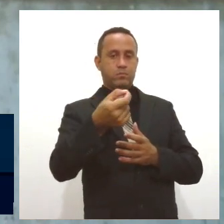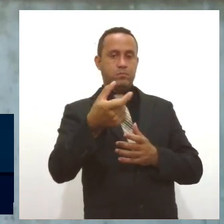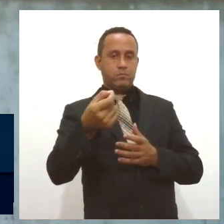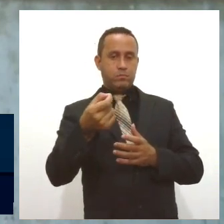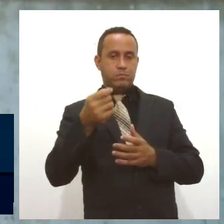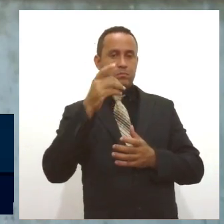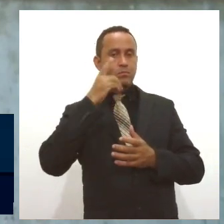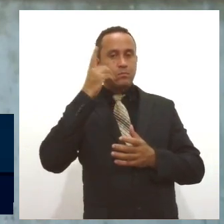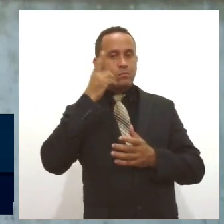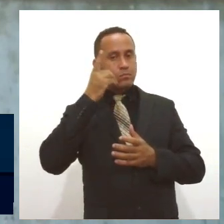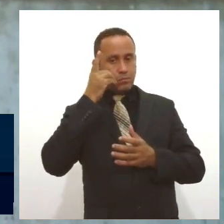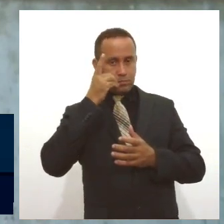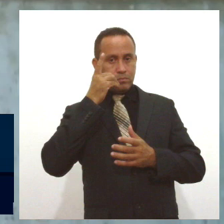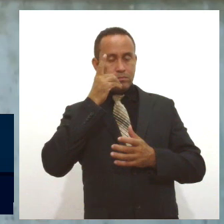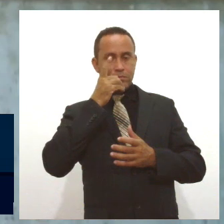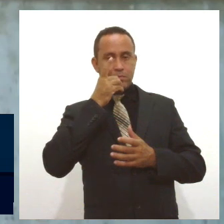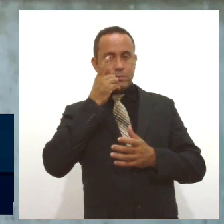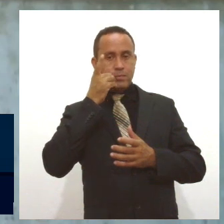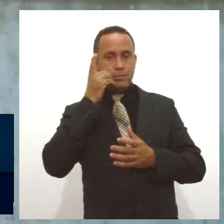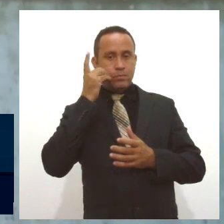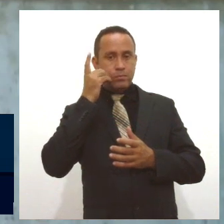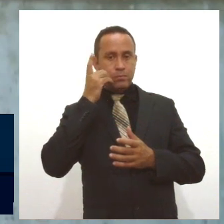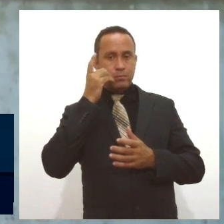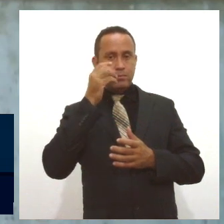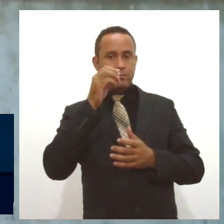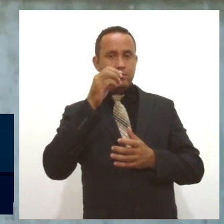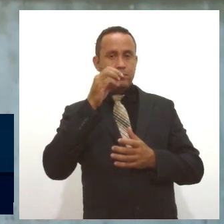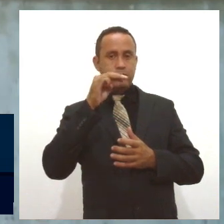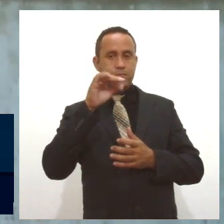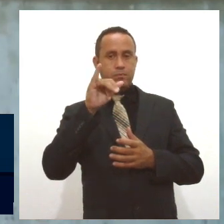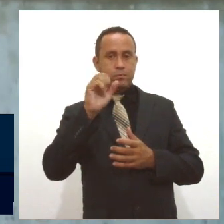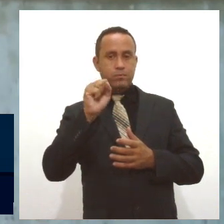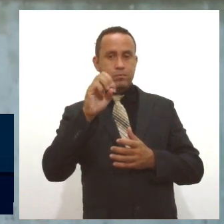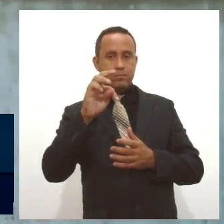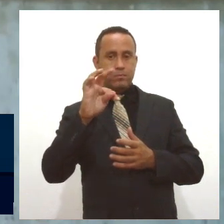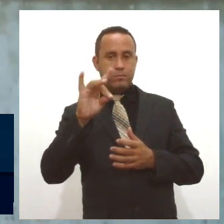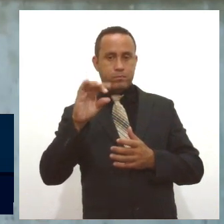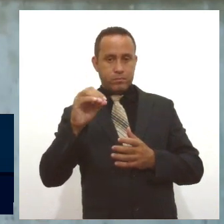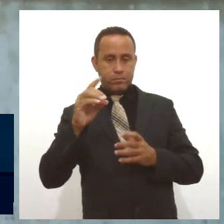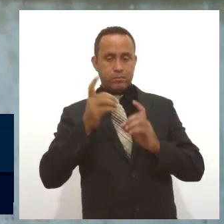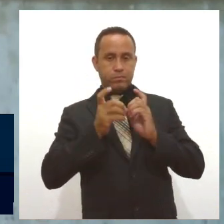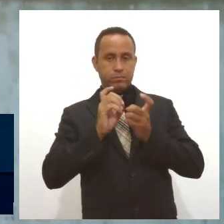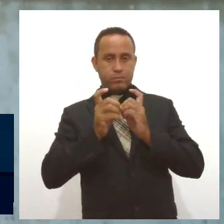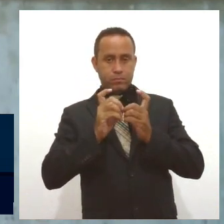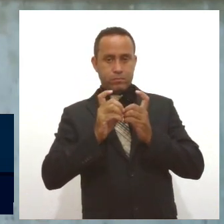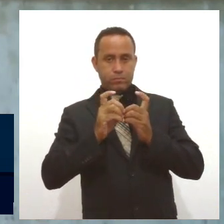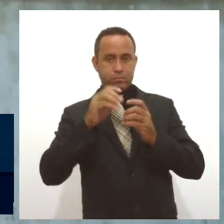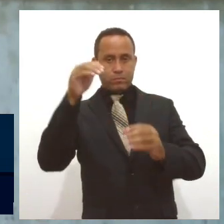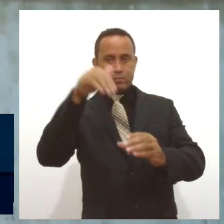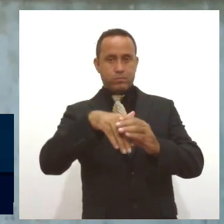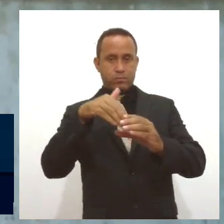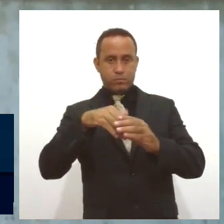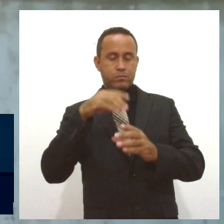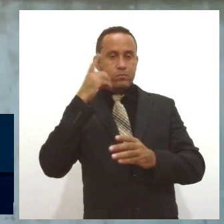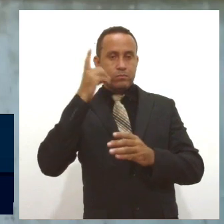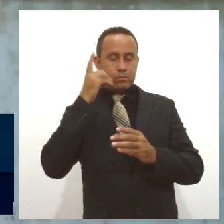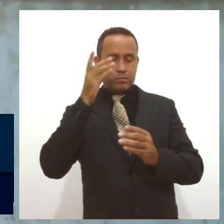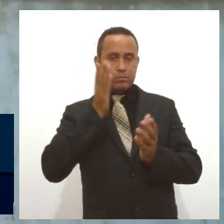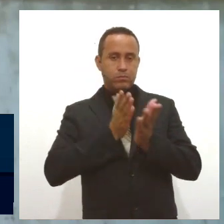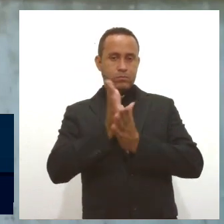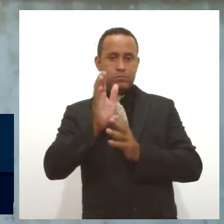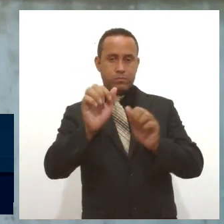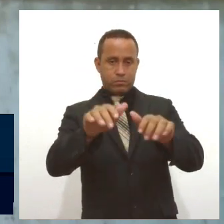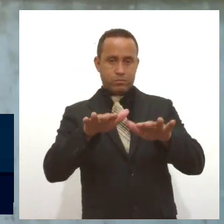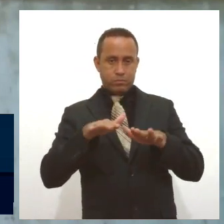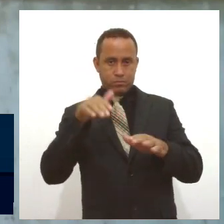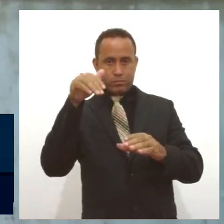75/2020. Autoria deputada Maísa Metidieri. Em discussão única. Em discussão, em votação, deputados que aprovam permaneçam